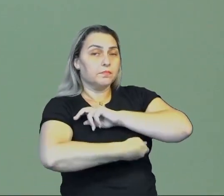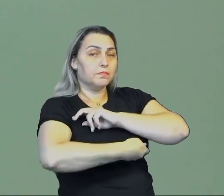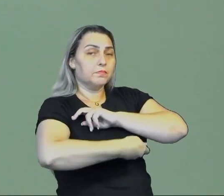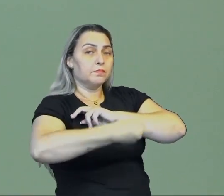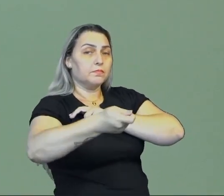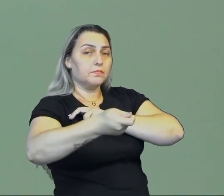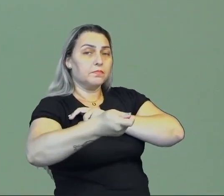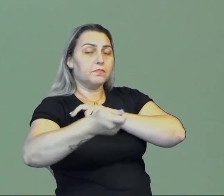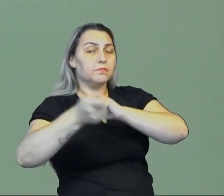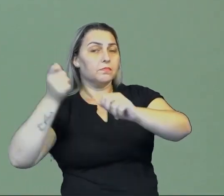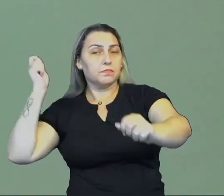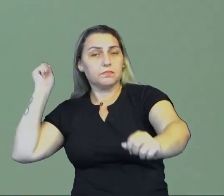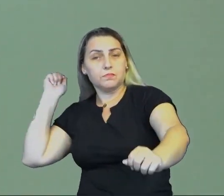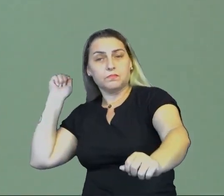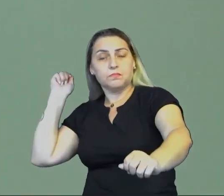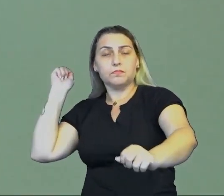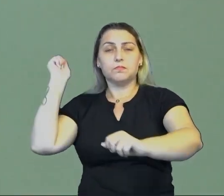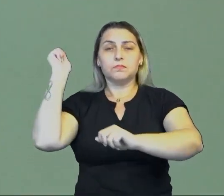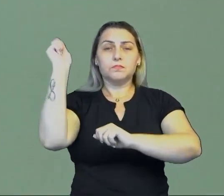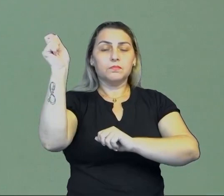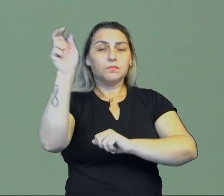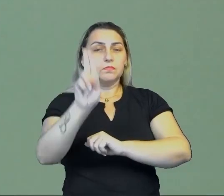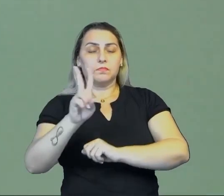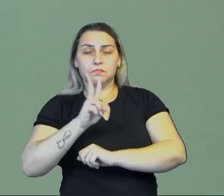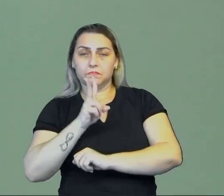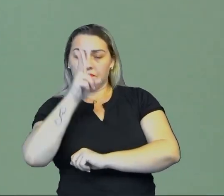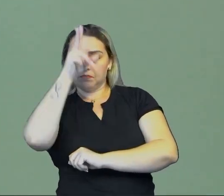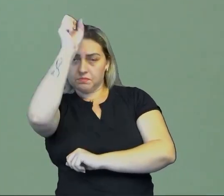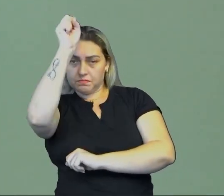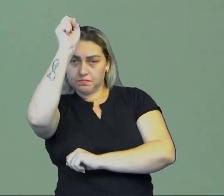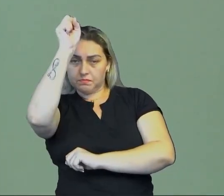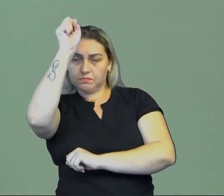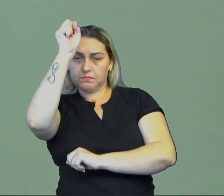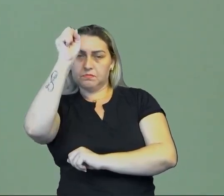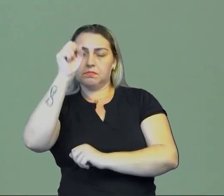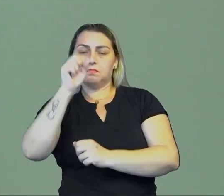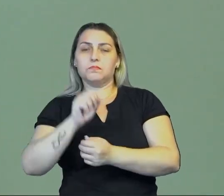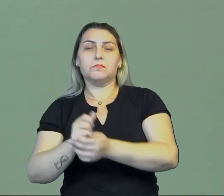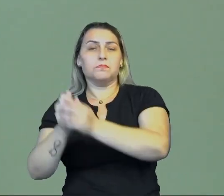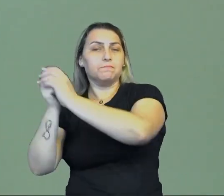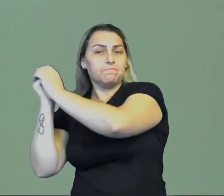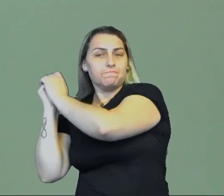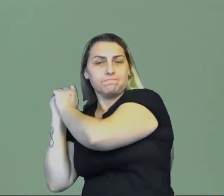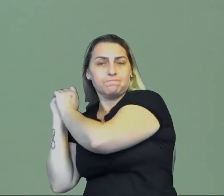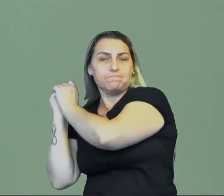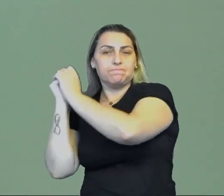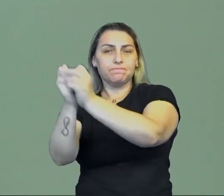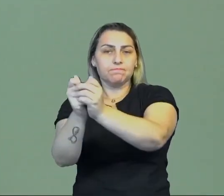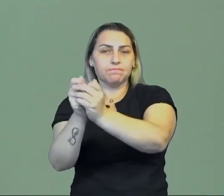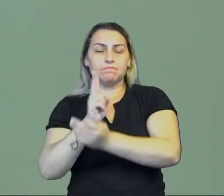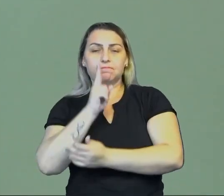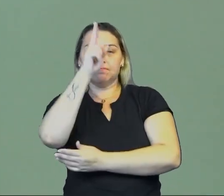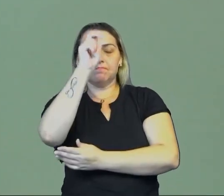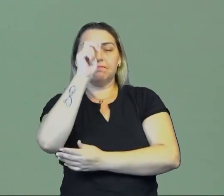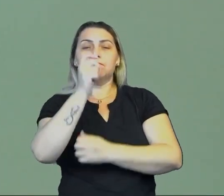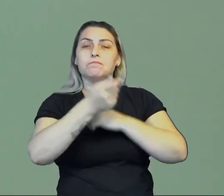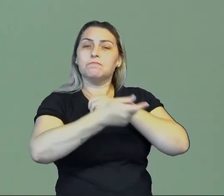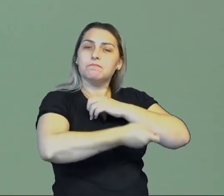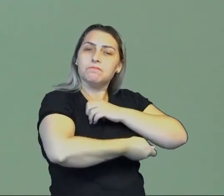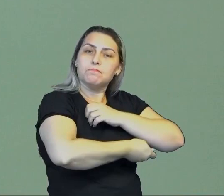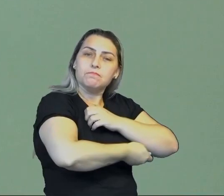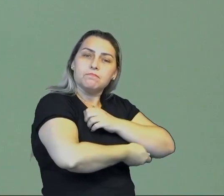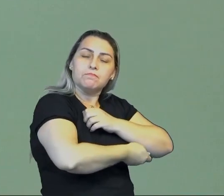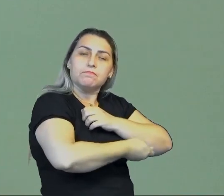o arremesso eu vou arremessar usando a força então É como se eu pegasse aqui e forçasse um arremesso já o lançamento